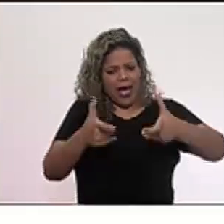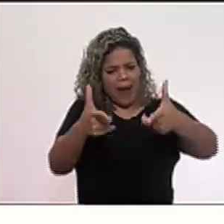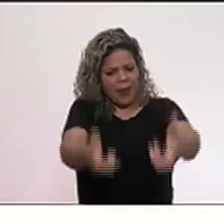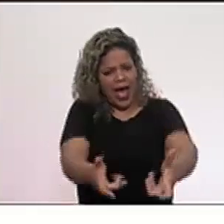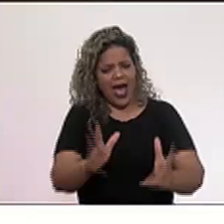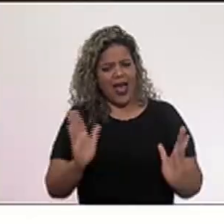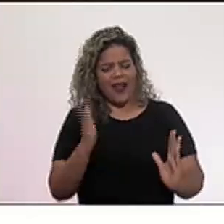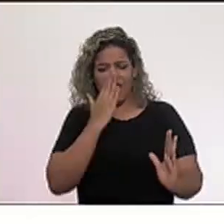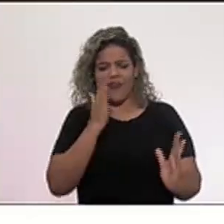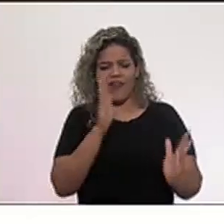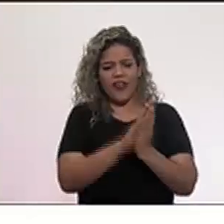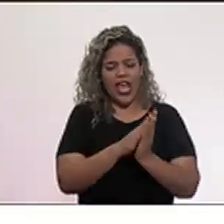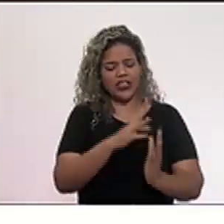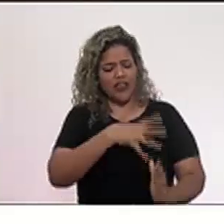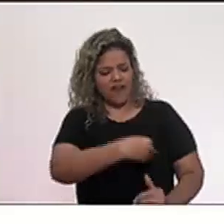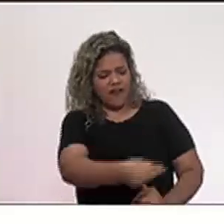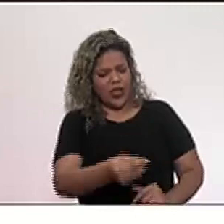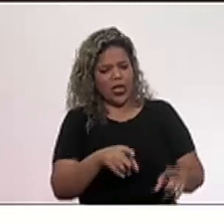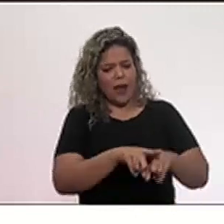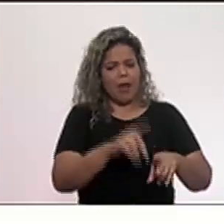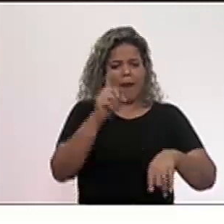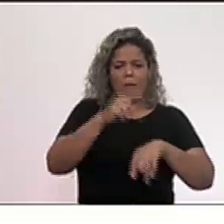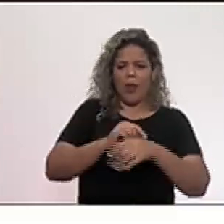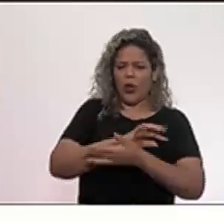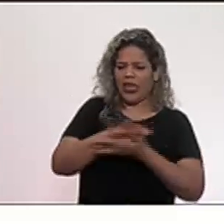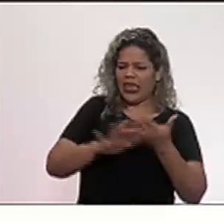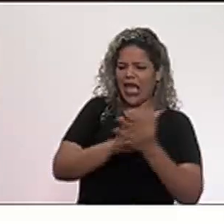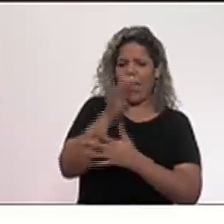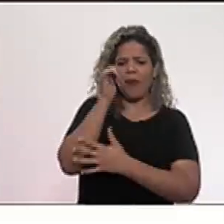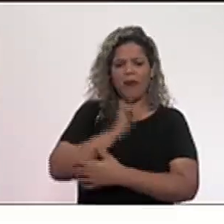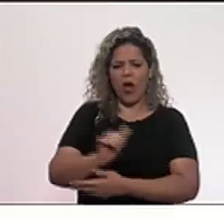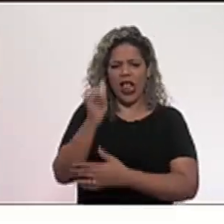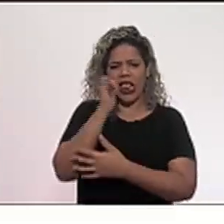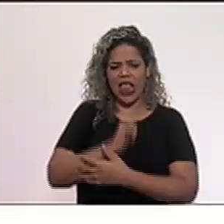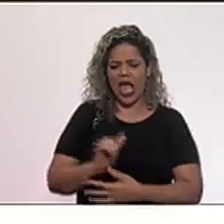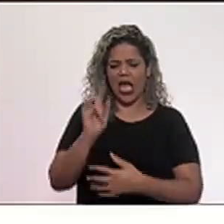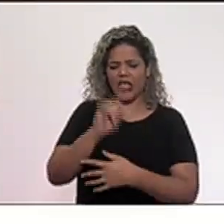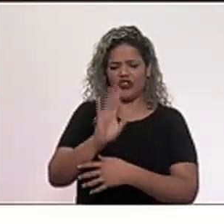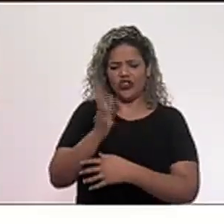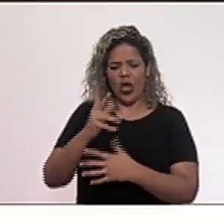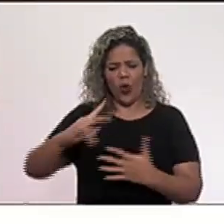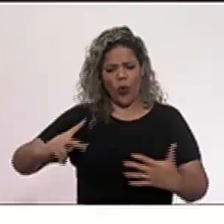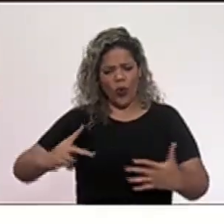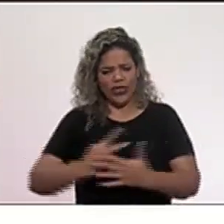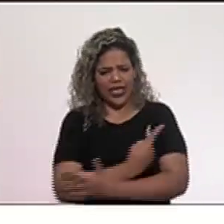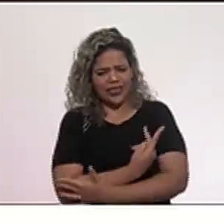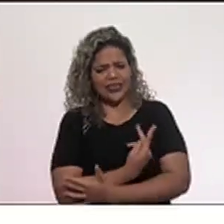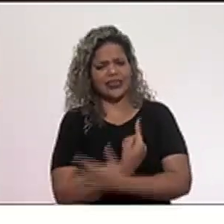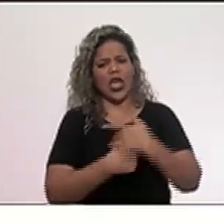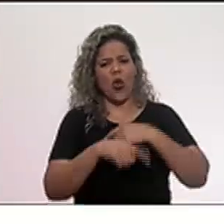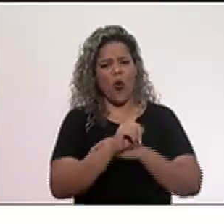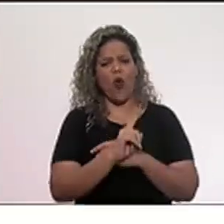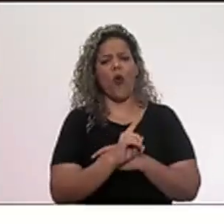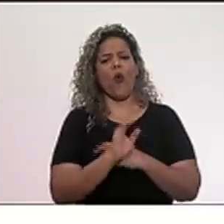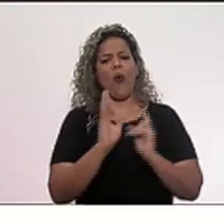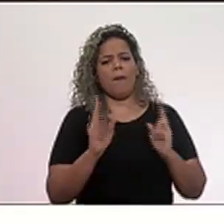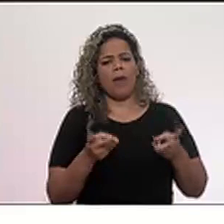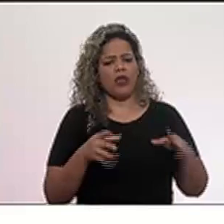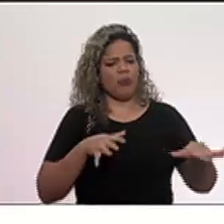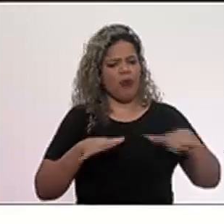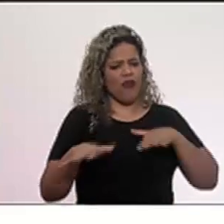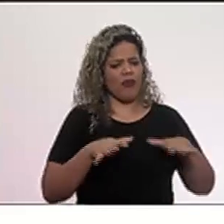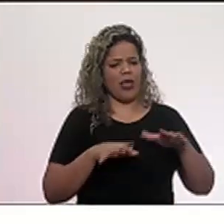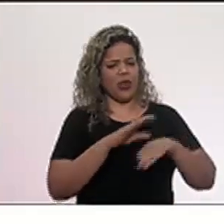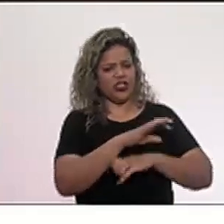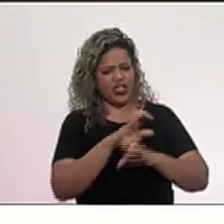do seu filho, como não falaram em momento nenhum a mulher que foi vitimada, fruto da balbúrdia causada por esses movimentos